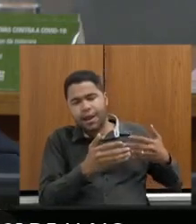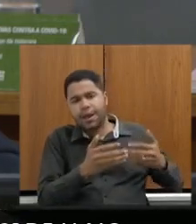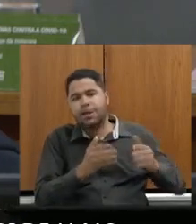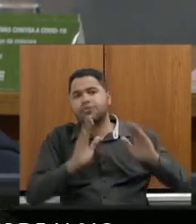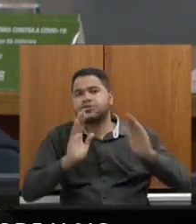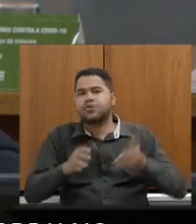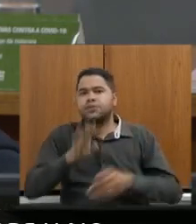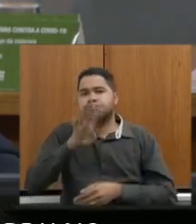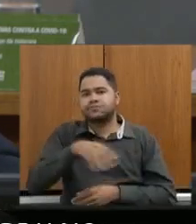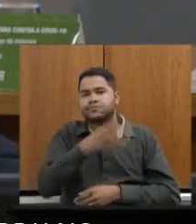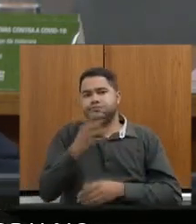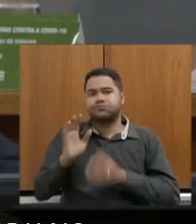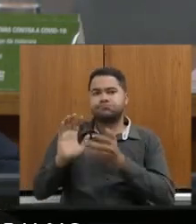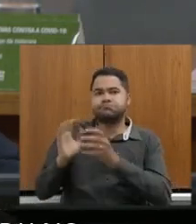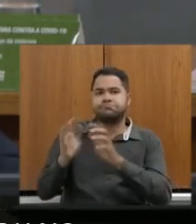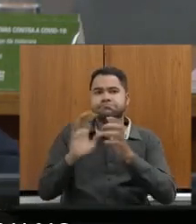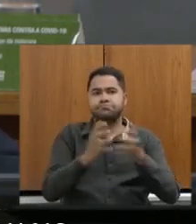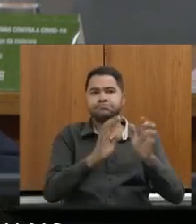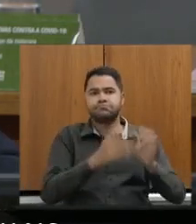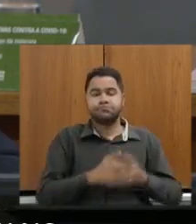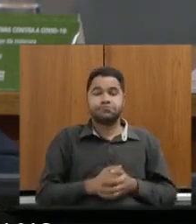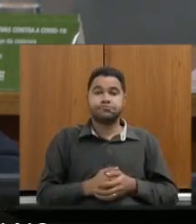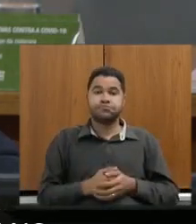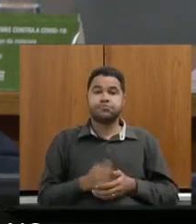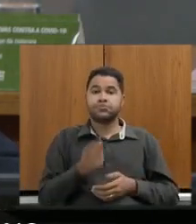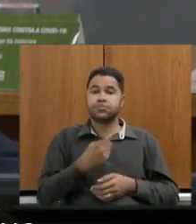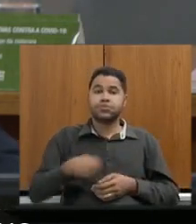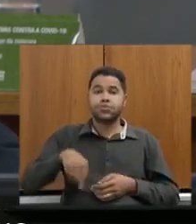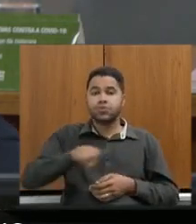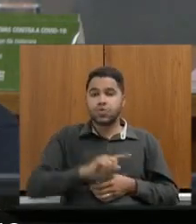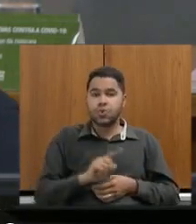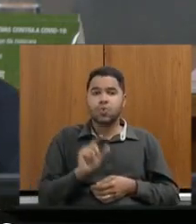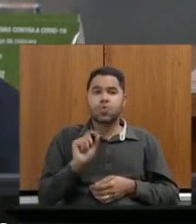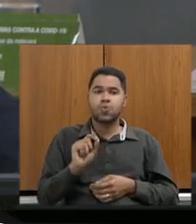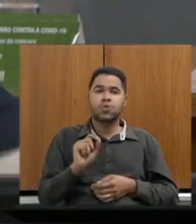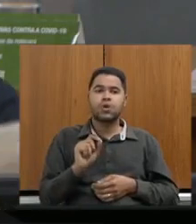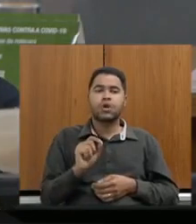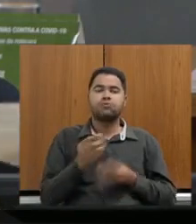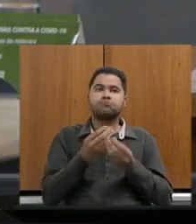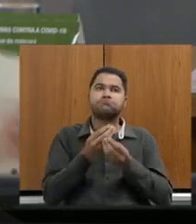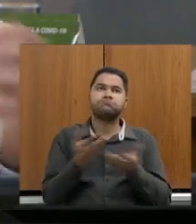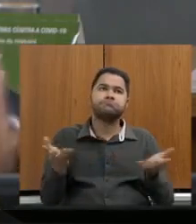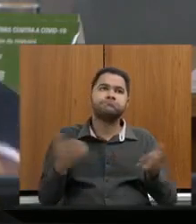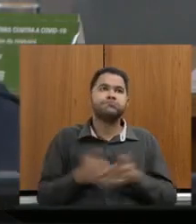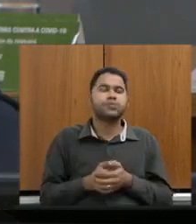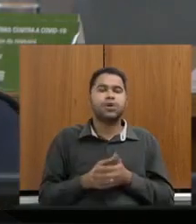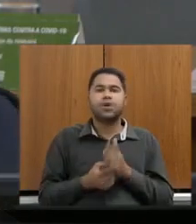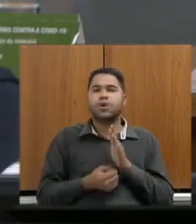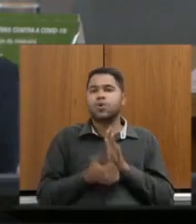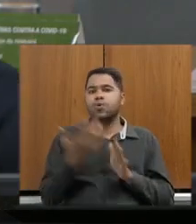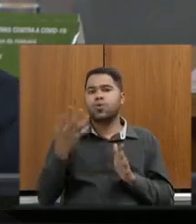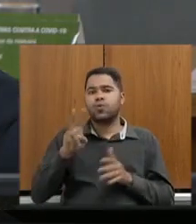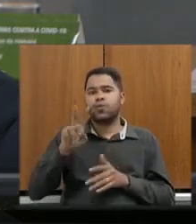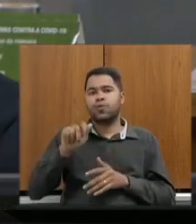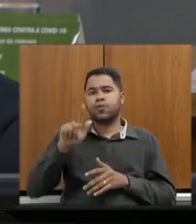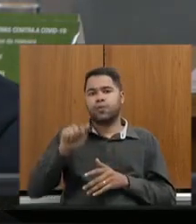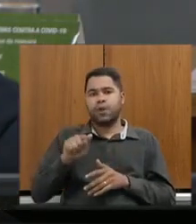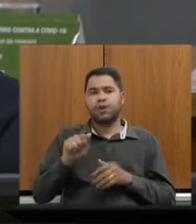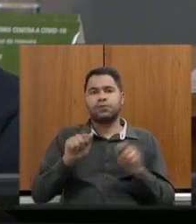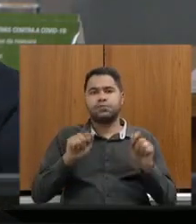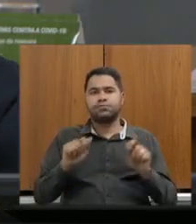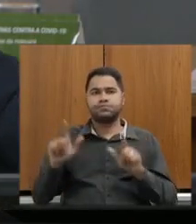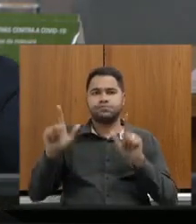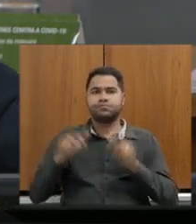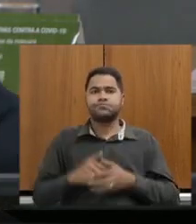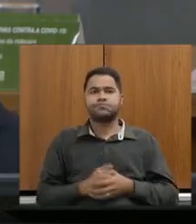já existe um cronograma de reforma de muito grande então a gente tem é que vão gerar aqui né e número de vagas pode